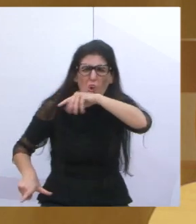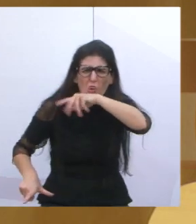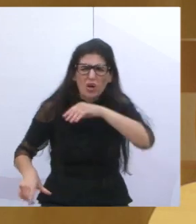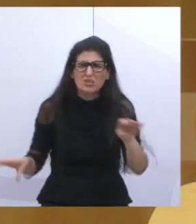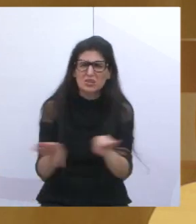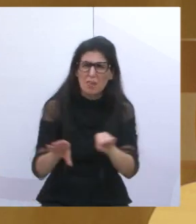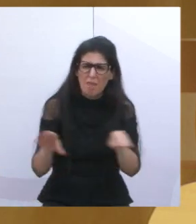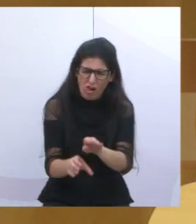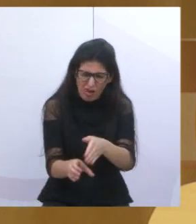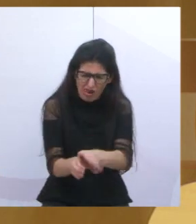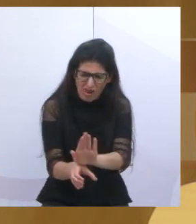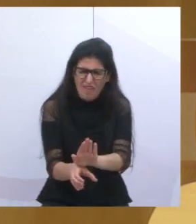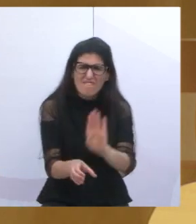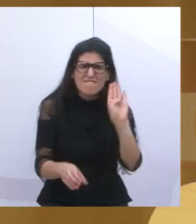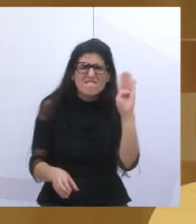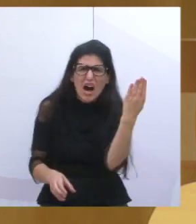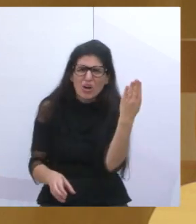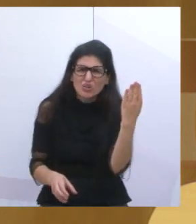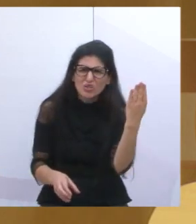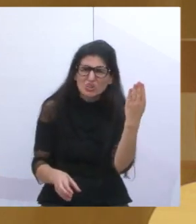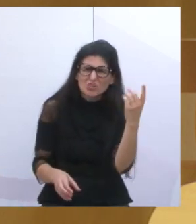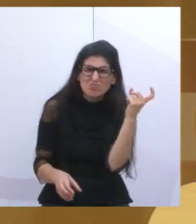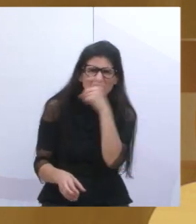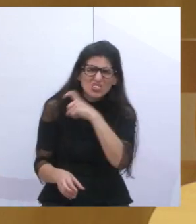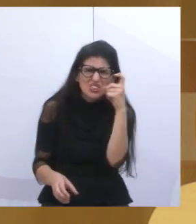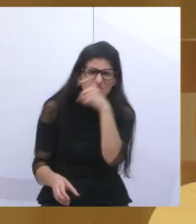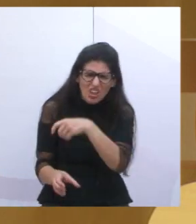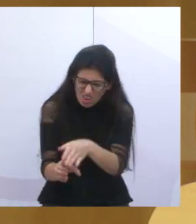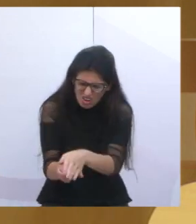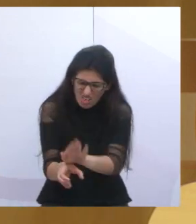avenida. Como que se aceita isso?